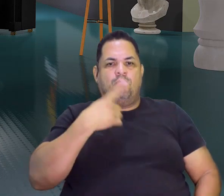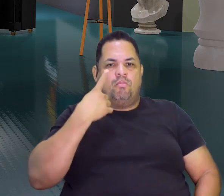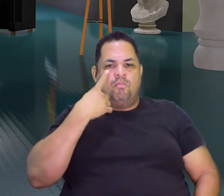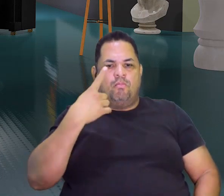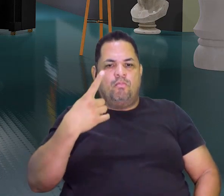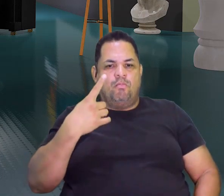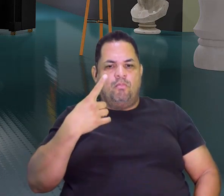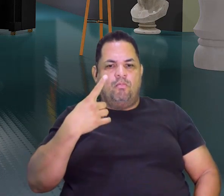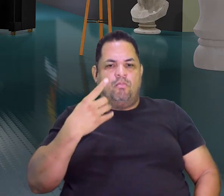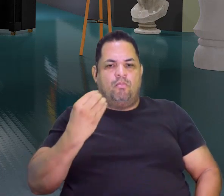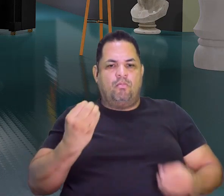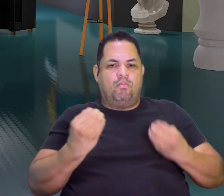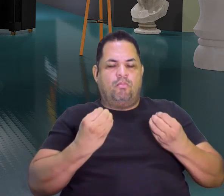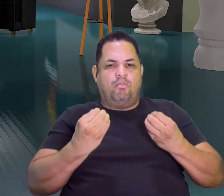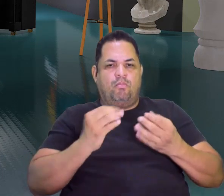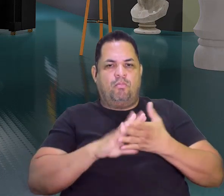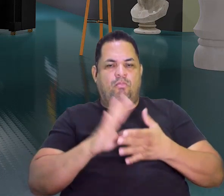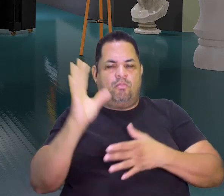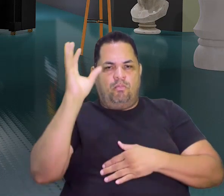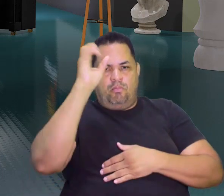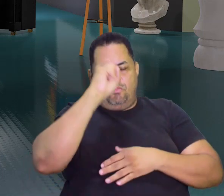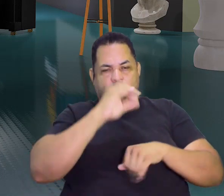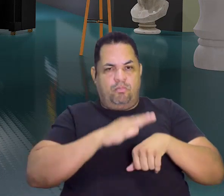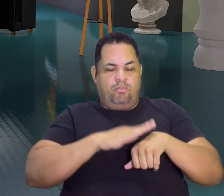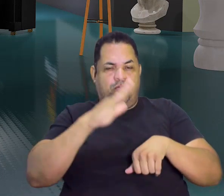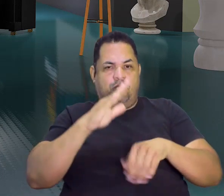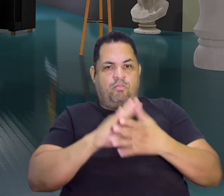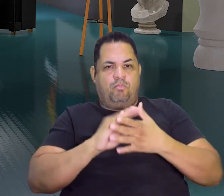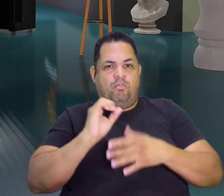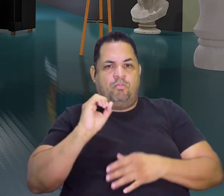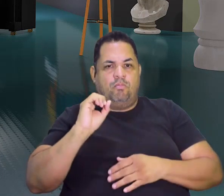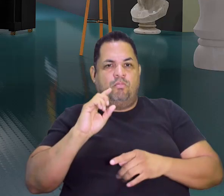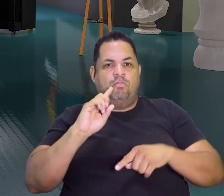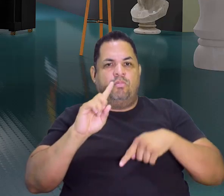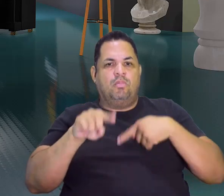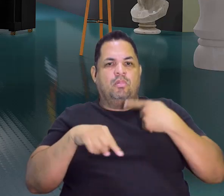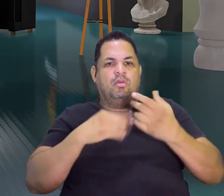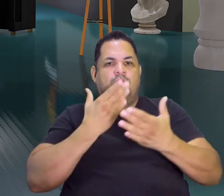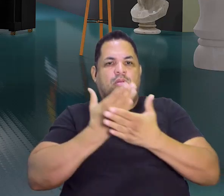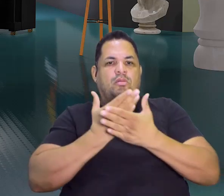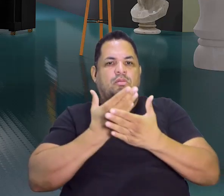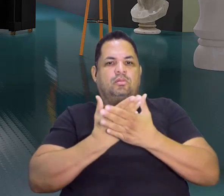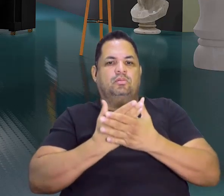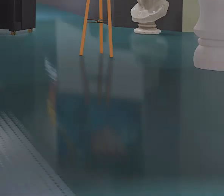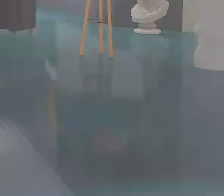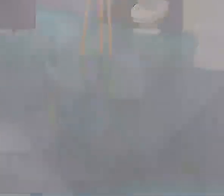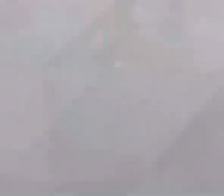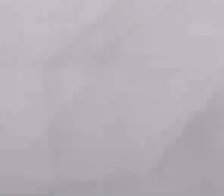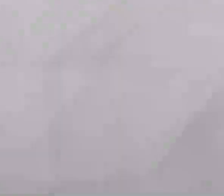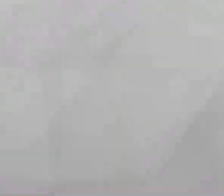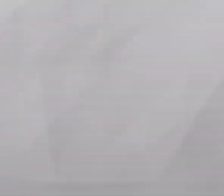visto como uma maneira de aprender mais, ok? Então, até a próxima aula. Tchau!